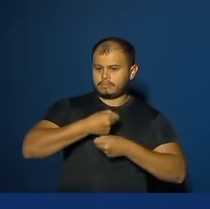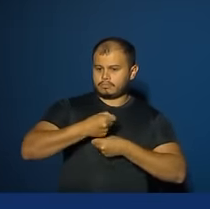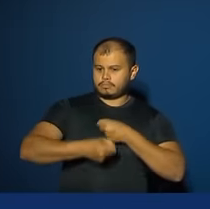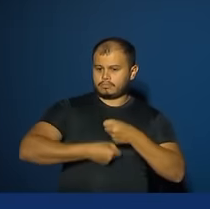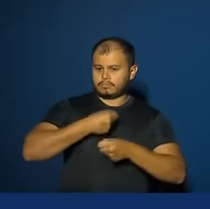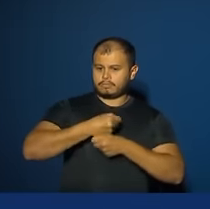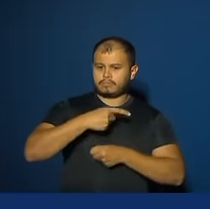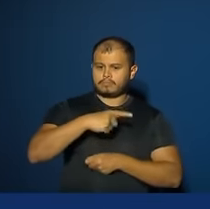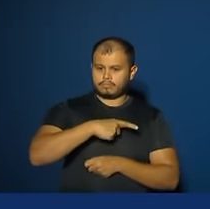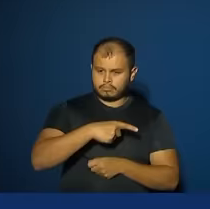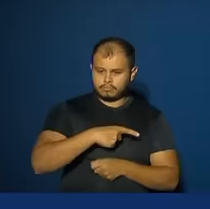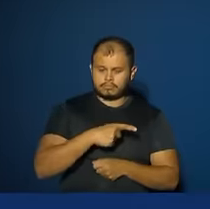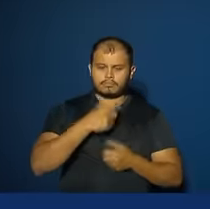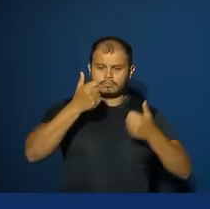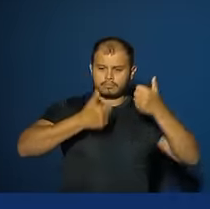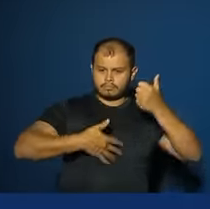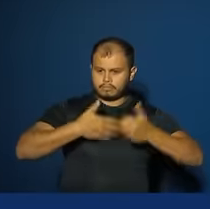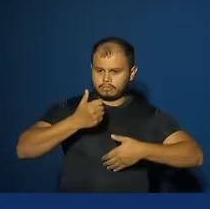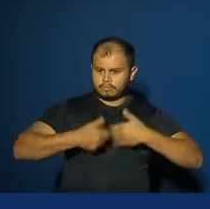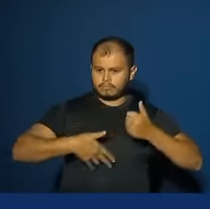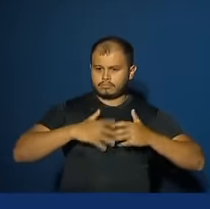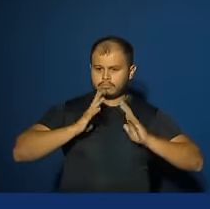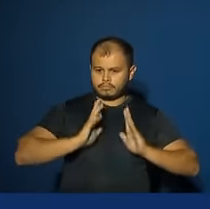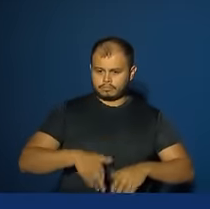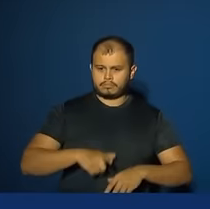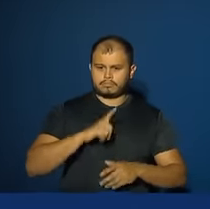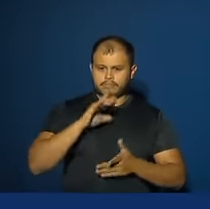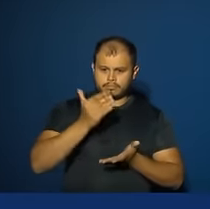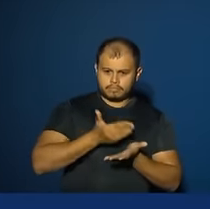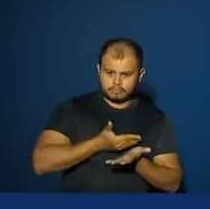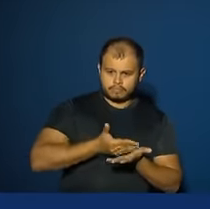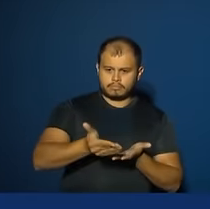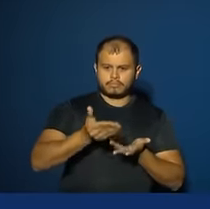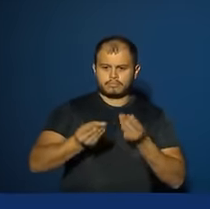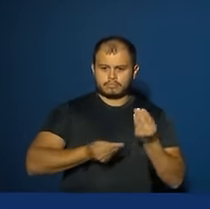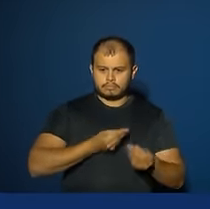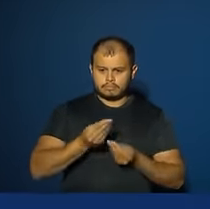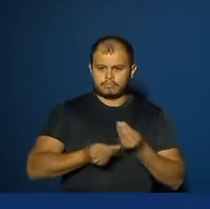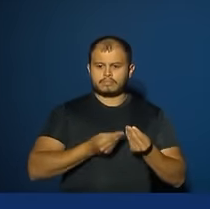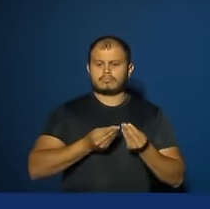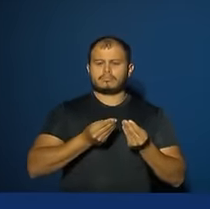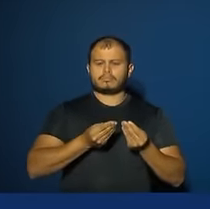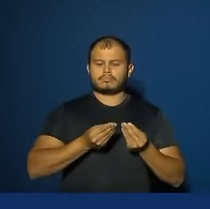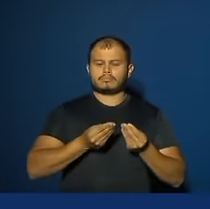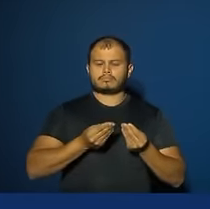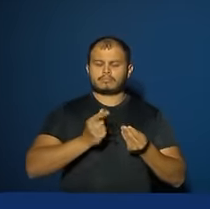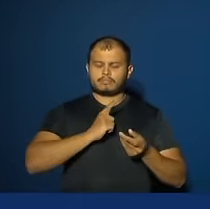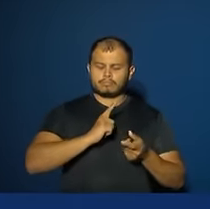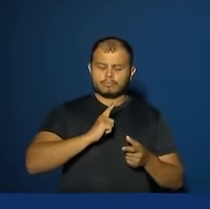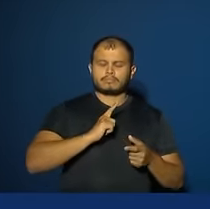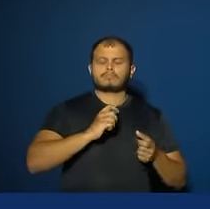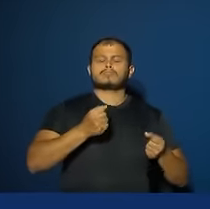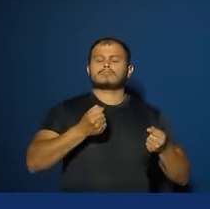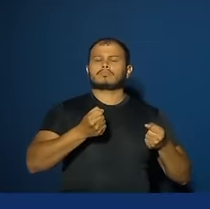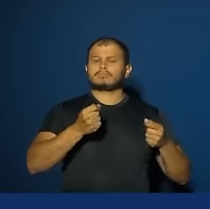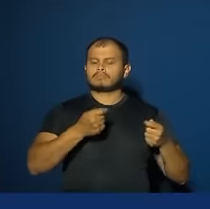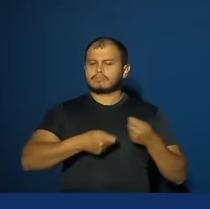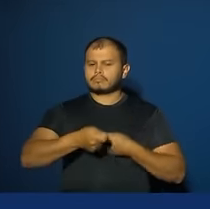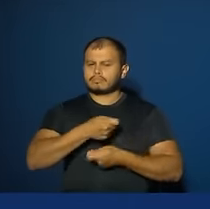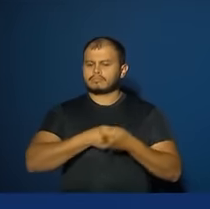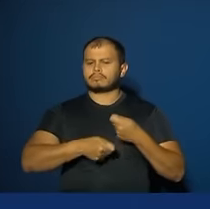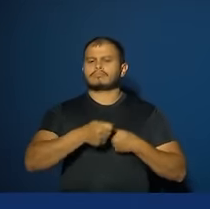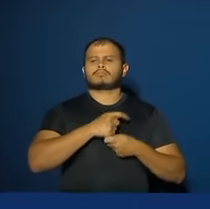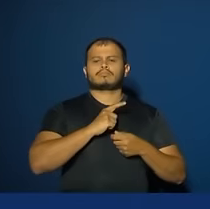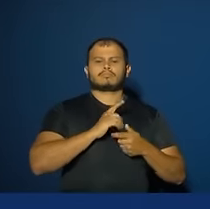sua explicação. O início era a reabertura da economia, enfim, tinha o setor de serviço todo para recuperar, isso acabou